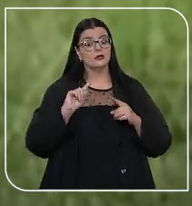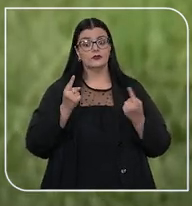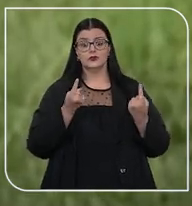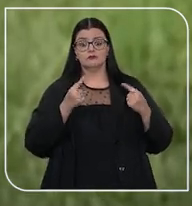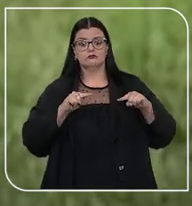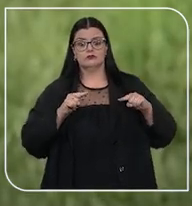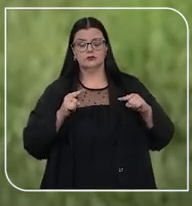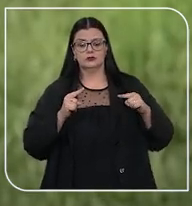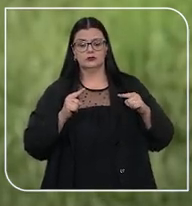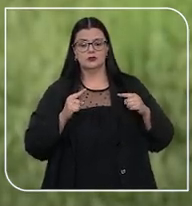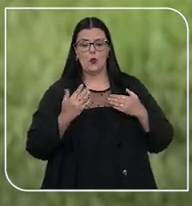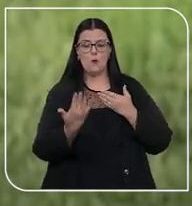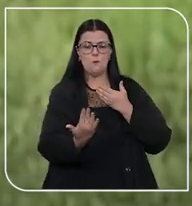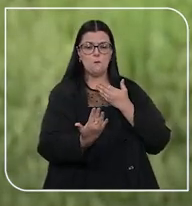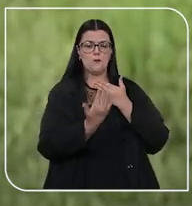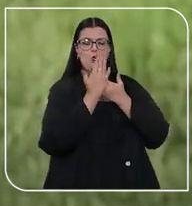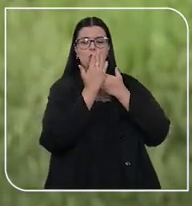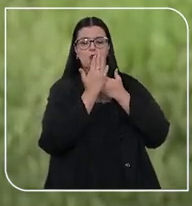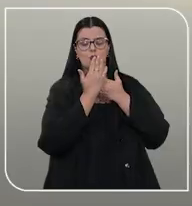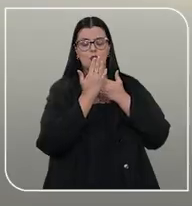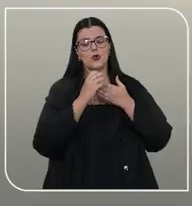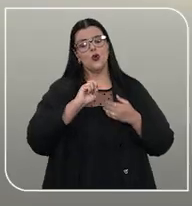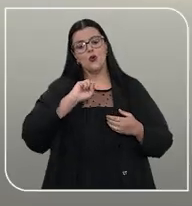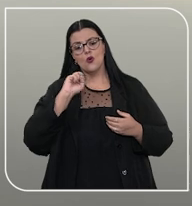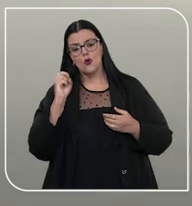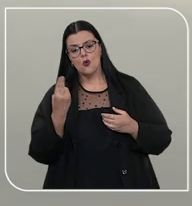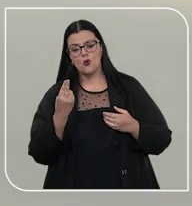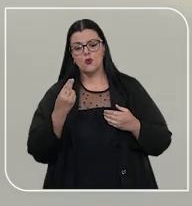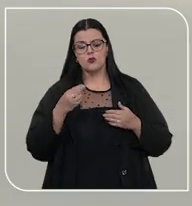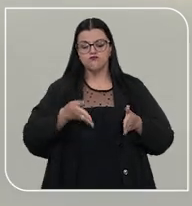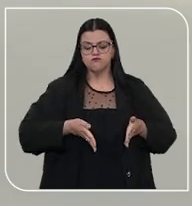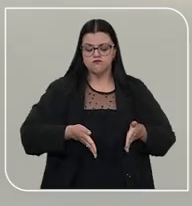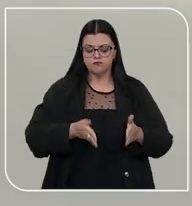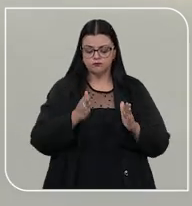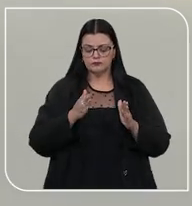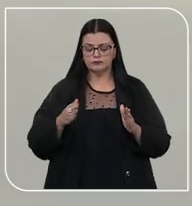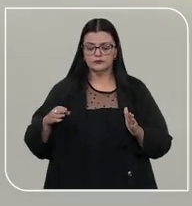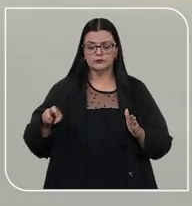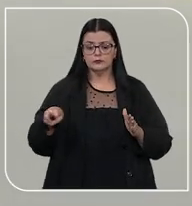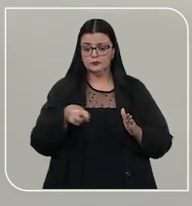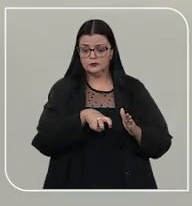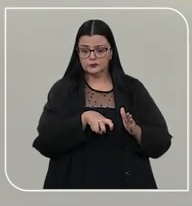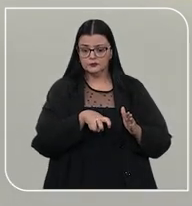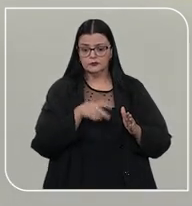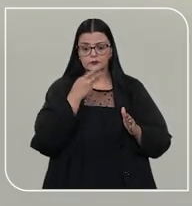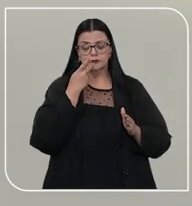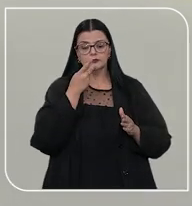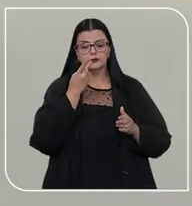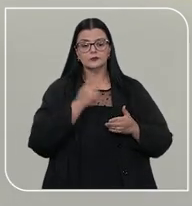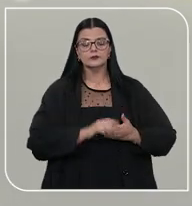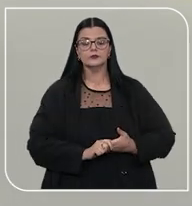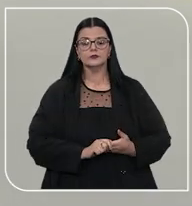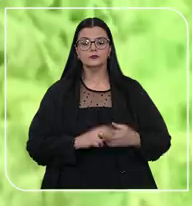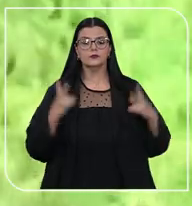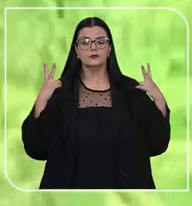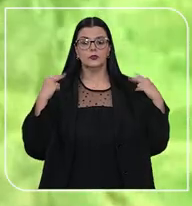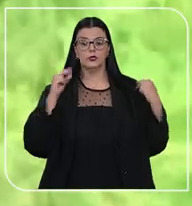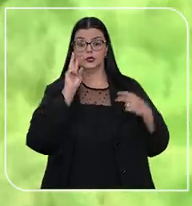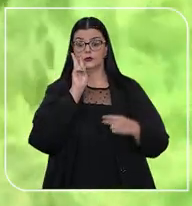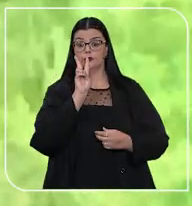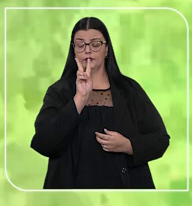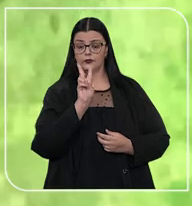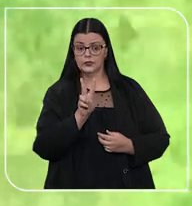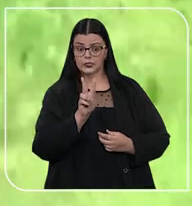vezes ocasiona o contrário, ele acaba vindo para cima do próprio veículo ou vindo para cima da pista. O que nós recomendamos nesse caso, quando o